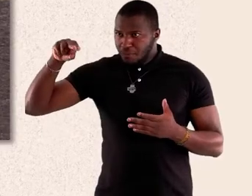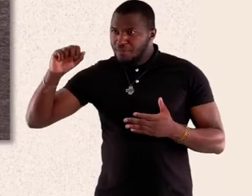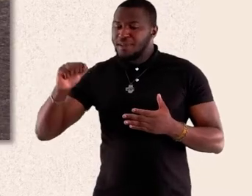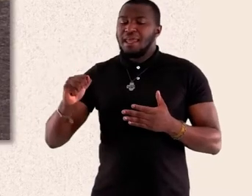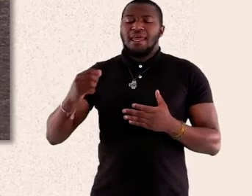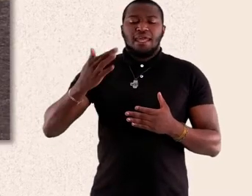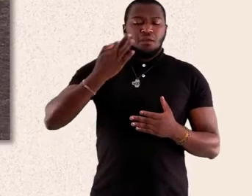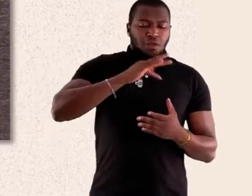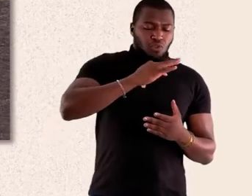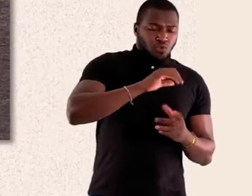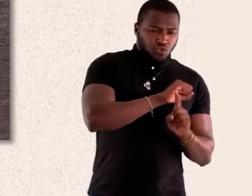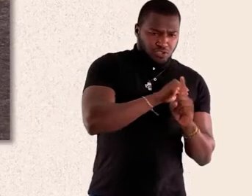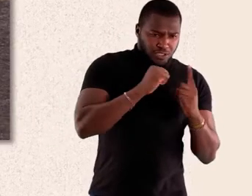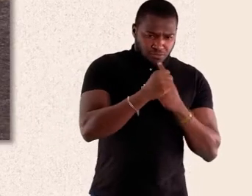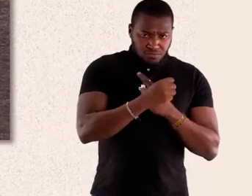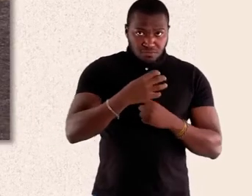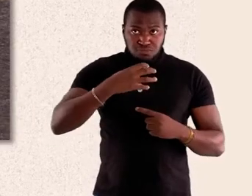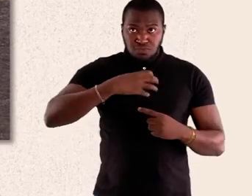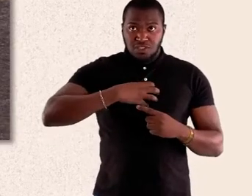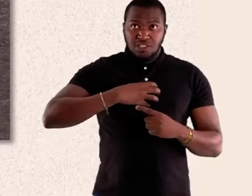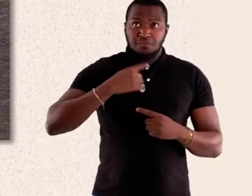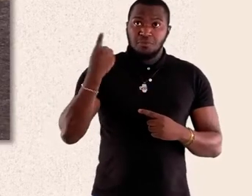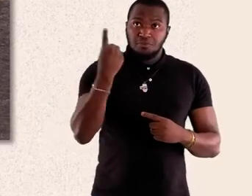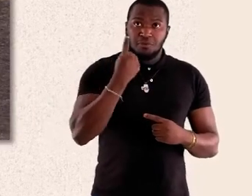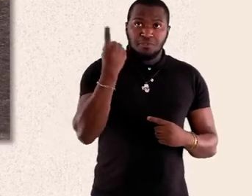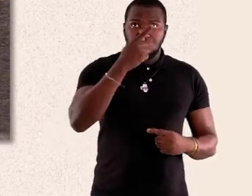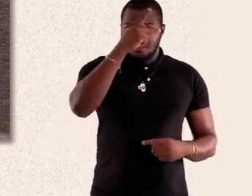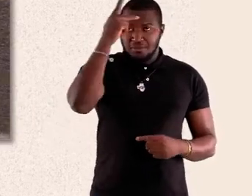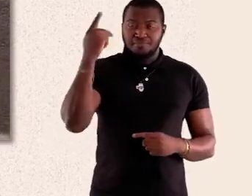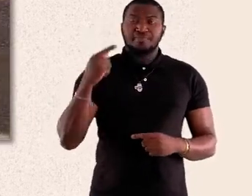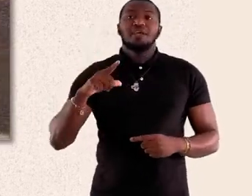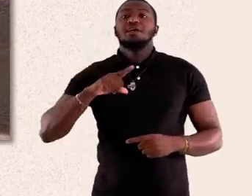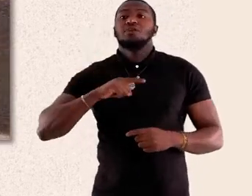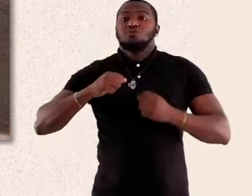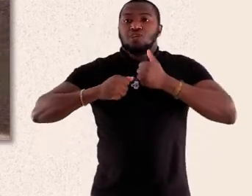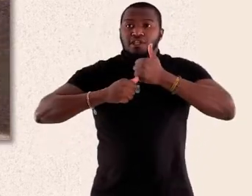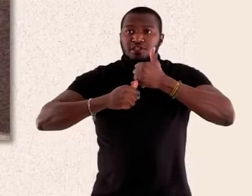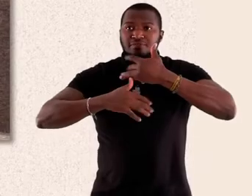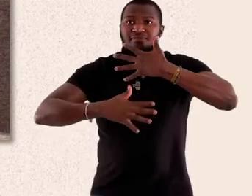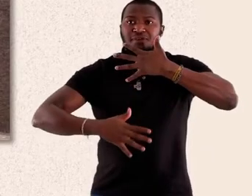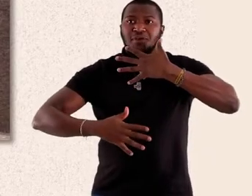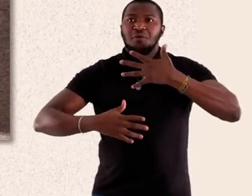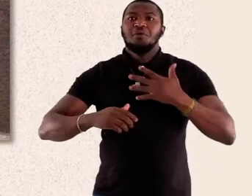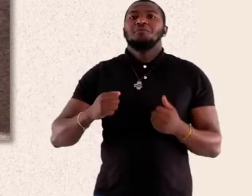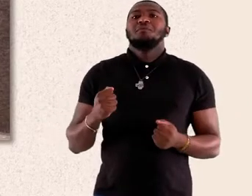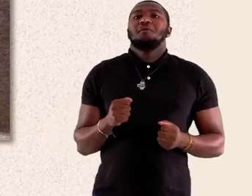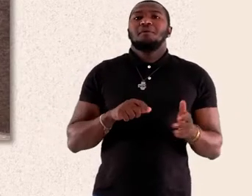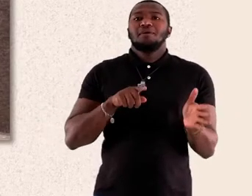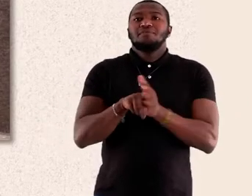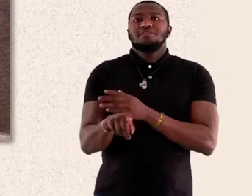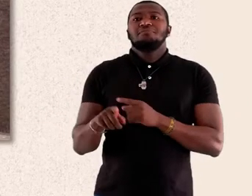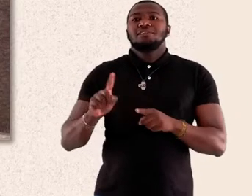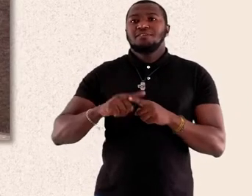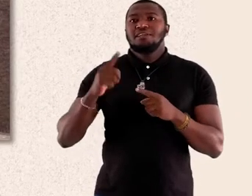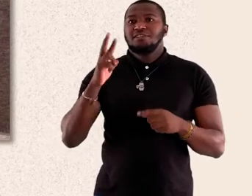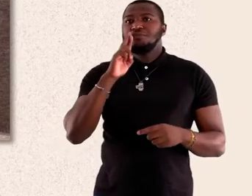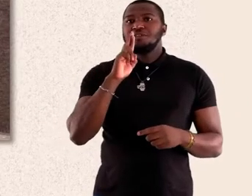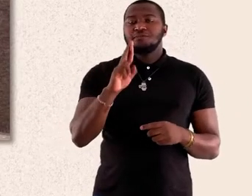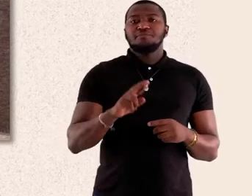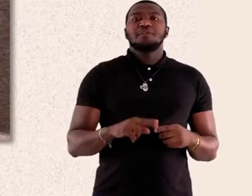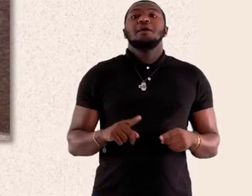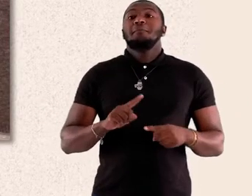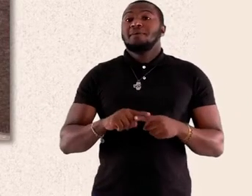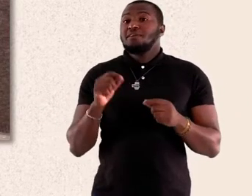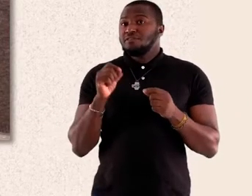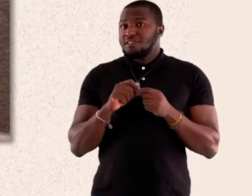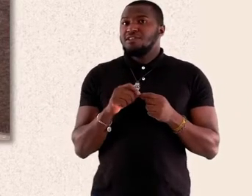pelo indivíduo se tiver algumas perguntas mas que durante a apresentação a senhora já acabou abordando eu vou